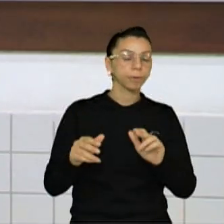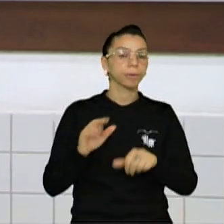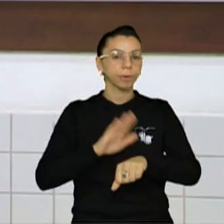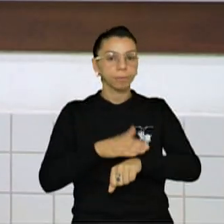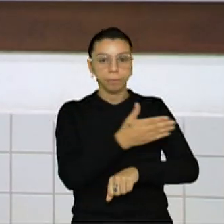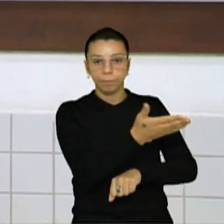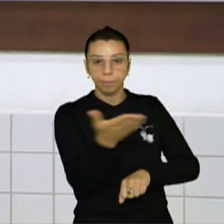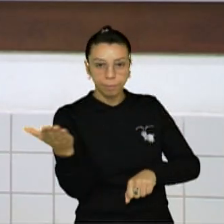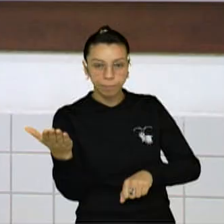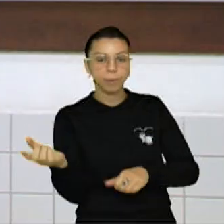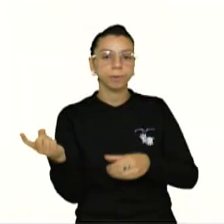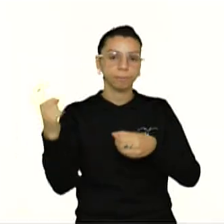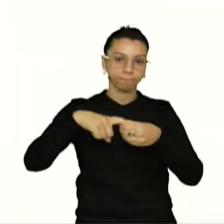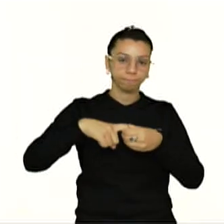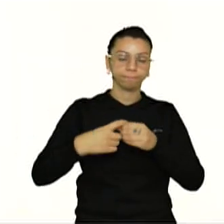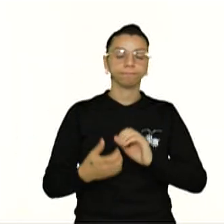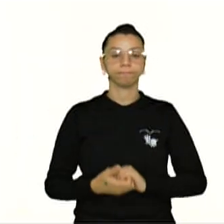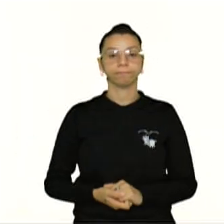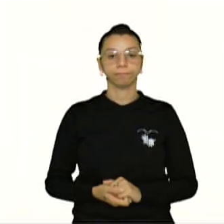Tempinho para vocês.